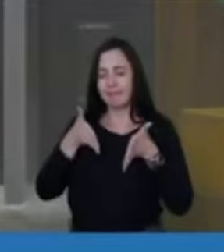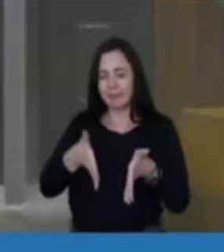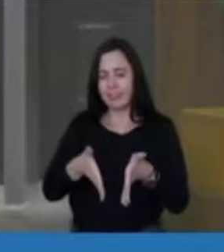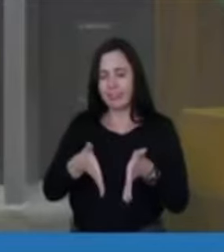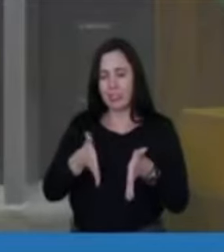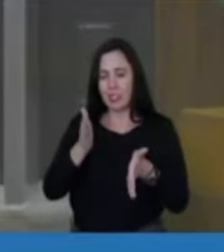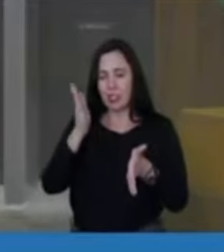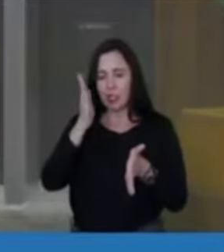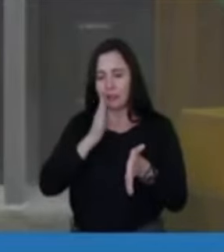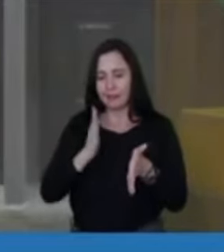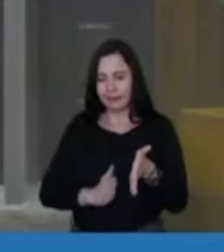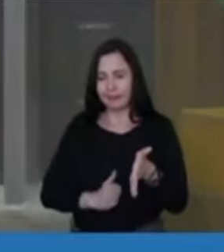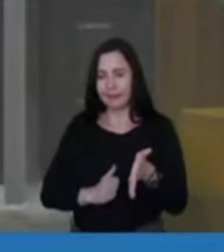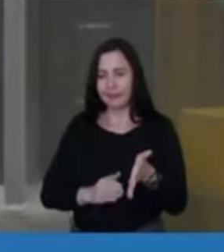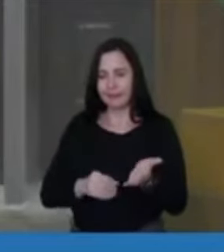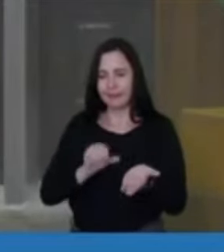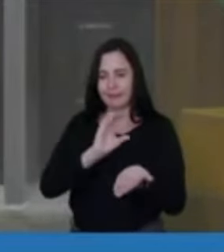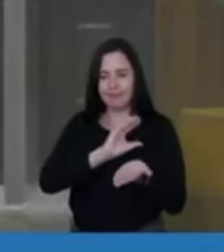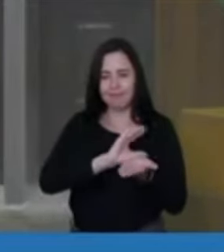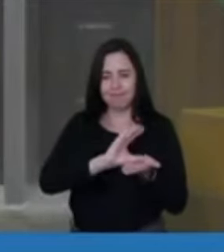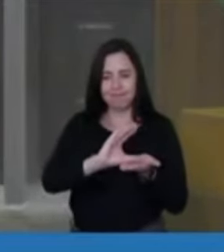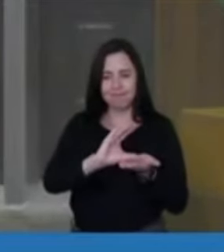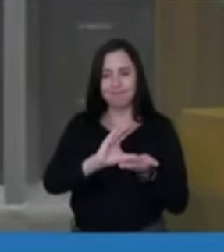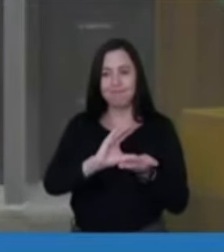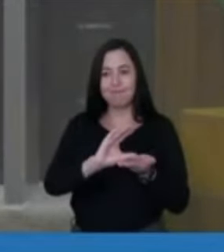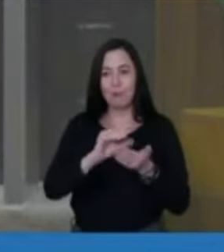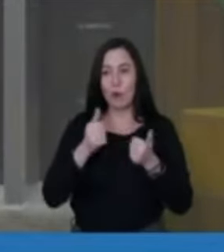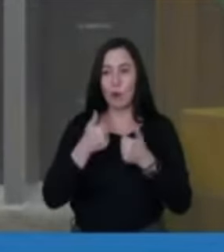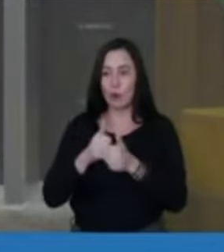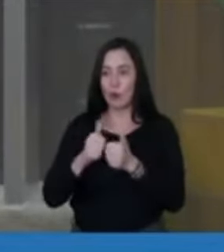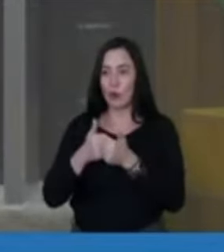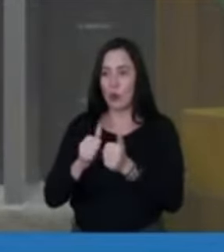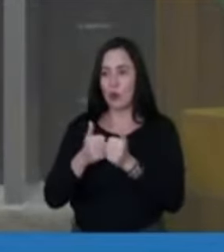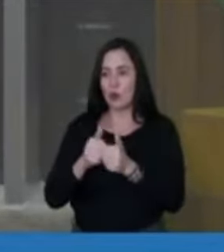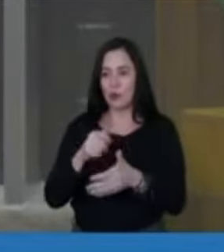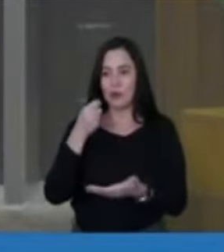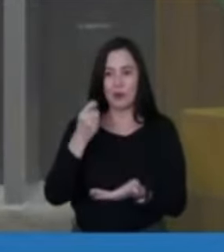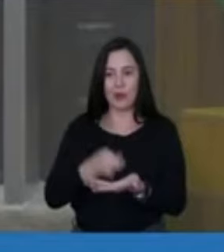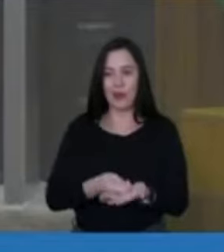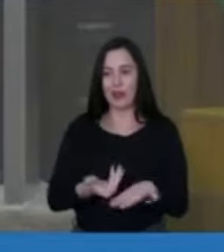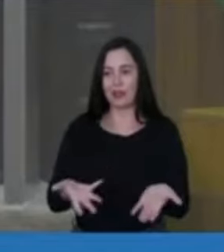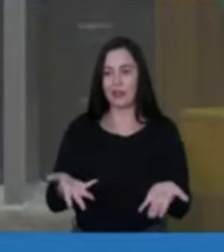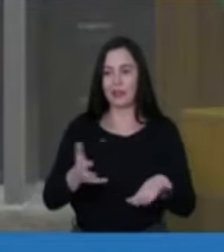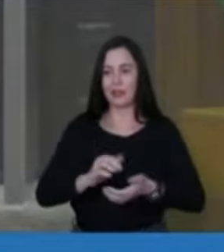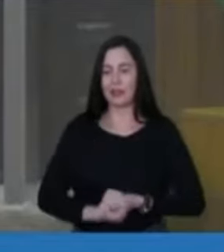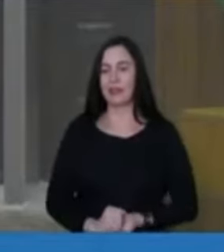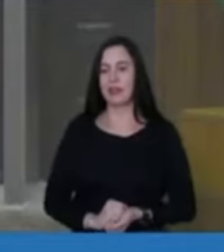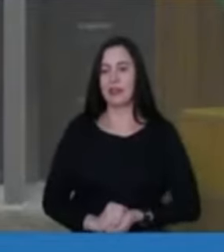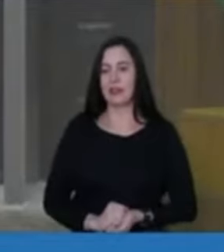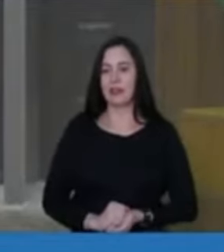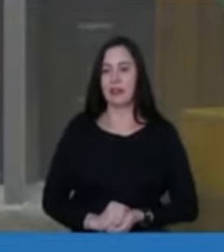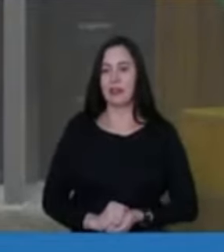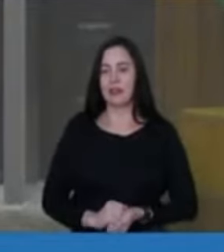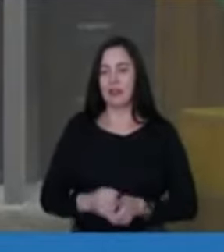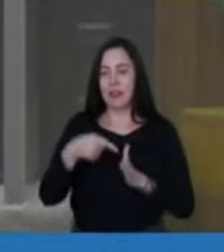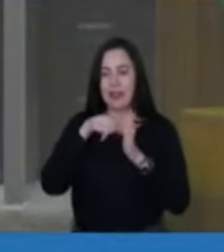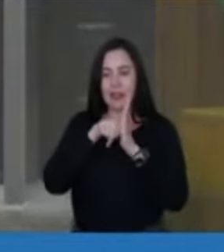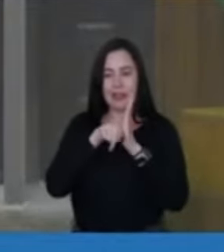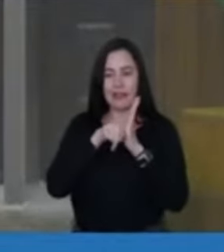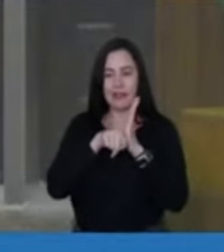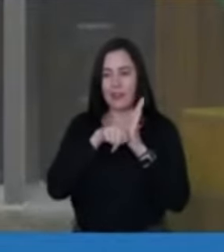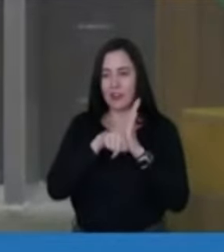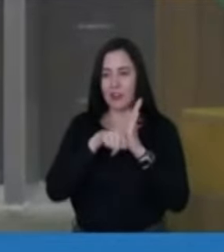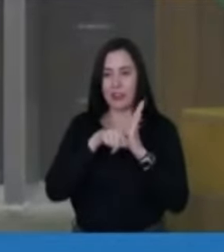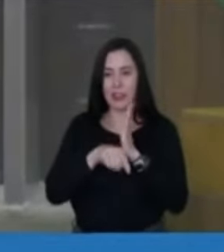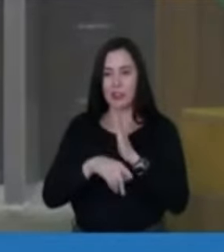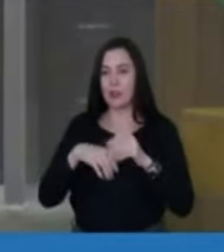nacionalmente, financiado com centenas de ônibus pagos, para tentar dizer que as investigações não podem